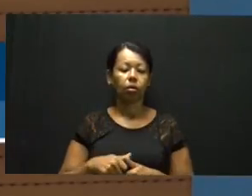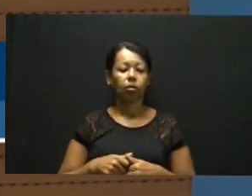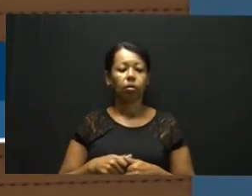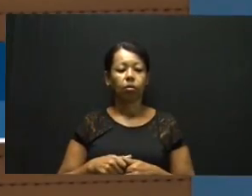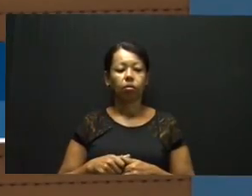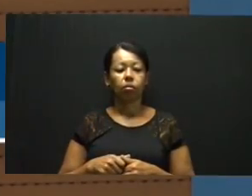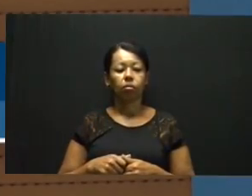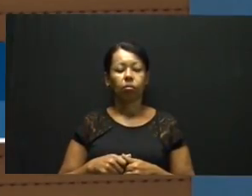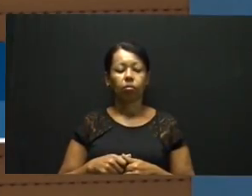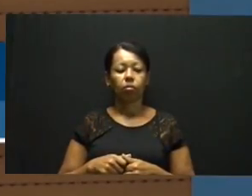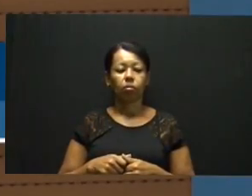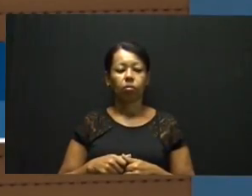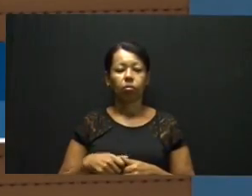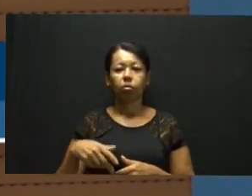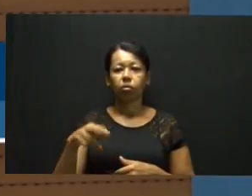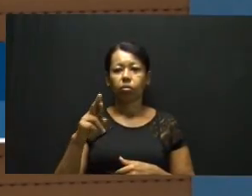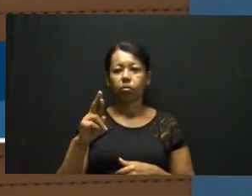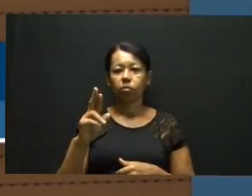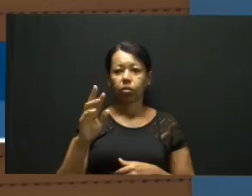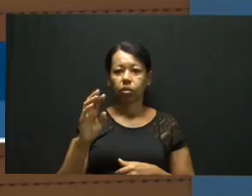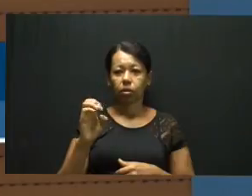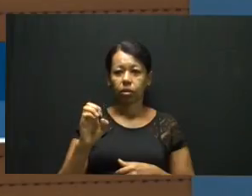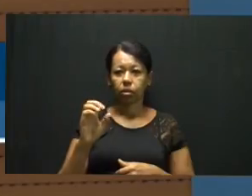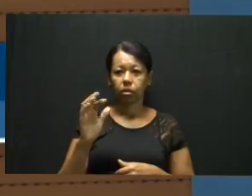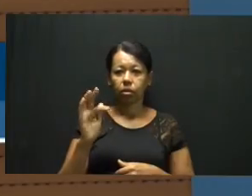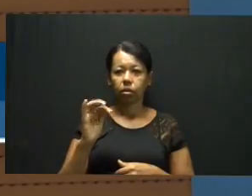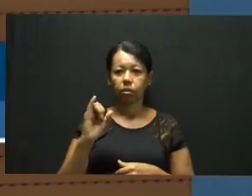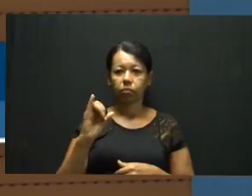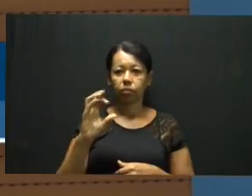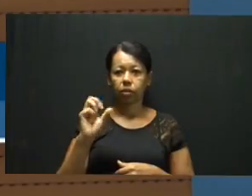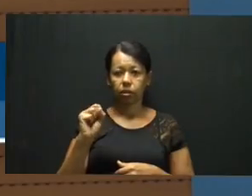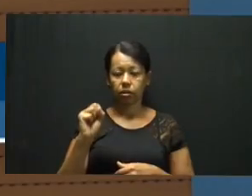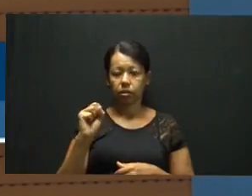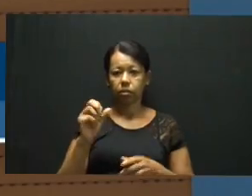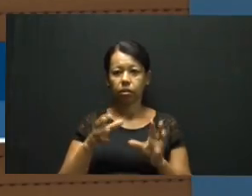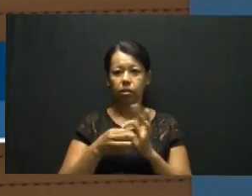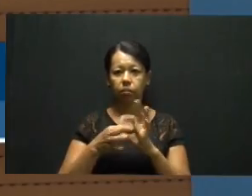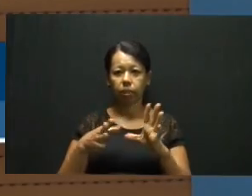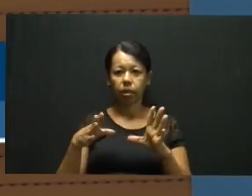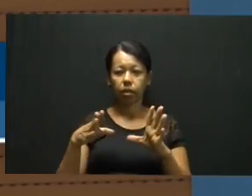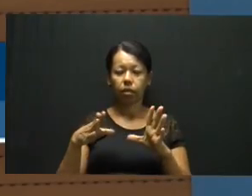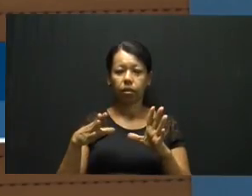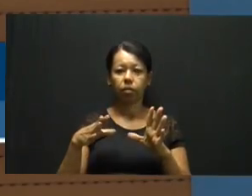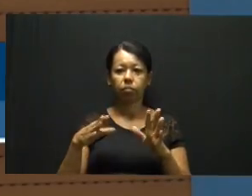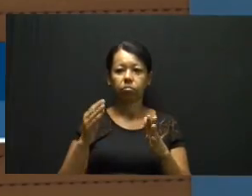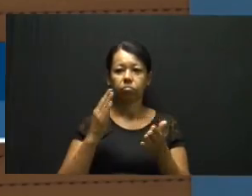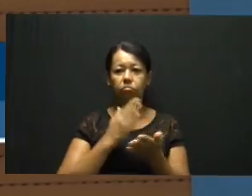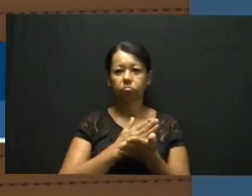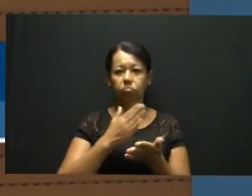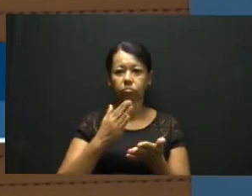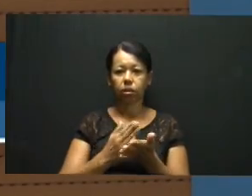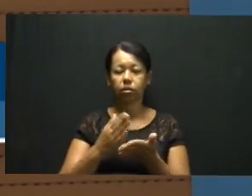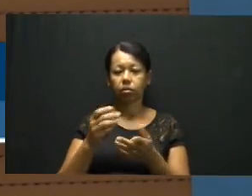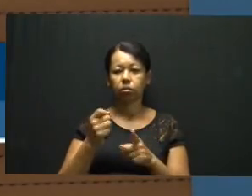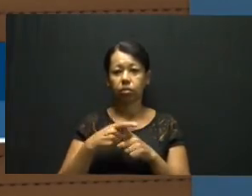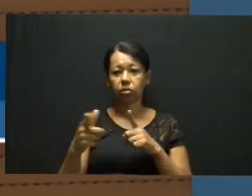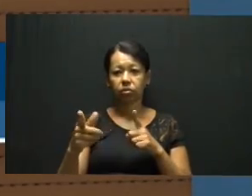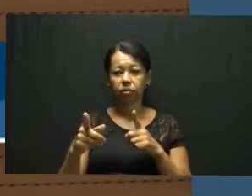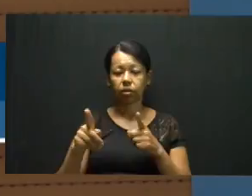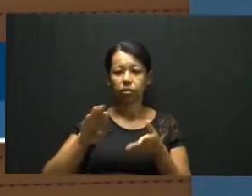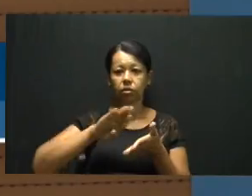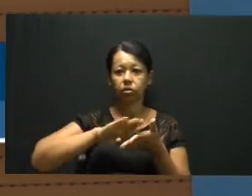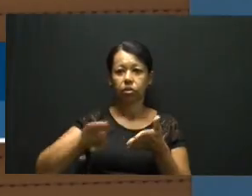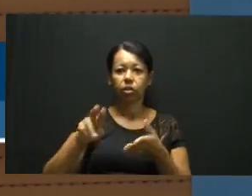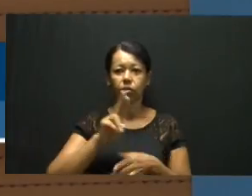passaram. O REFIS municipal, que permite que os munícipes parcelem suas dívidas, retirem o seu nome de